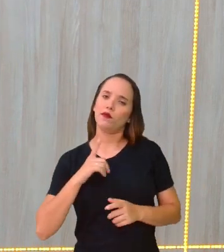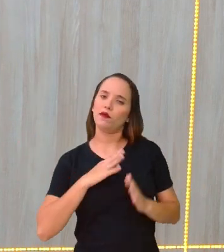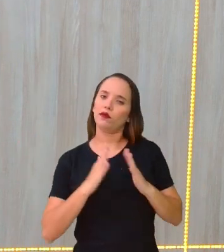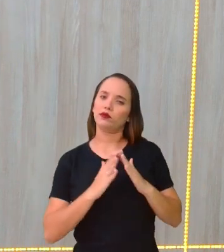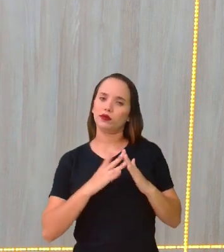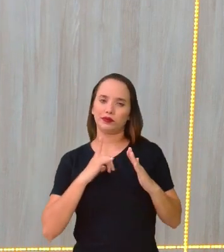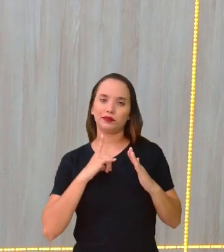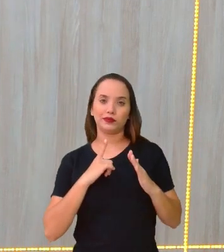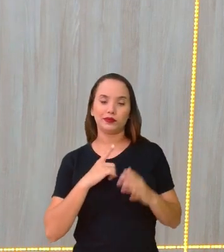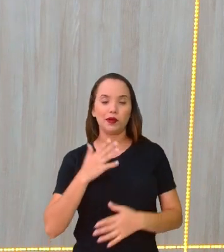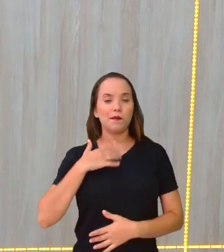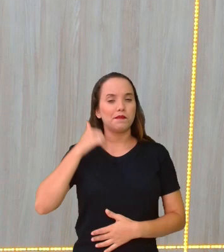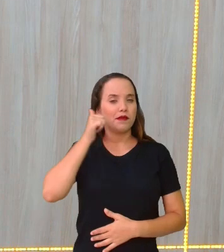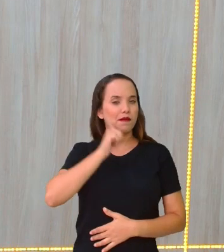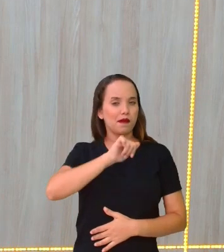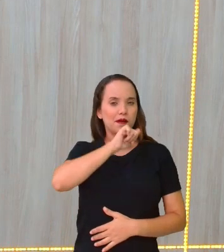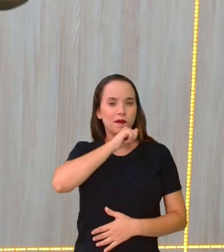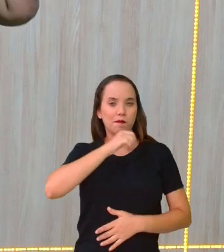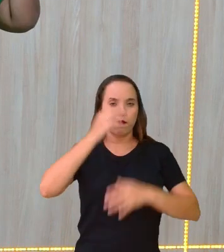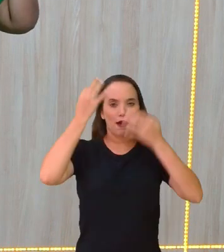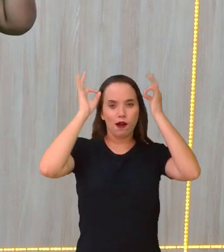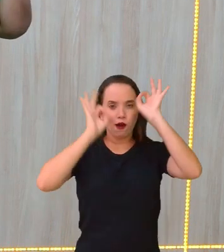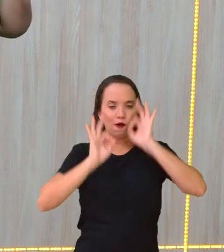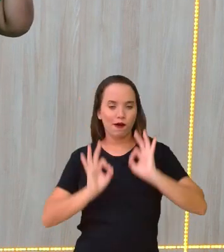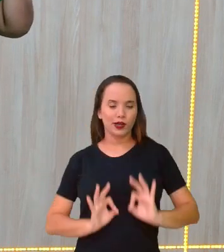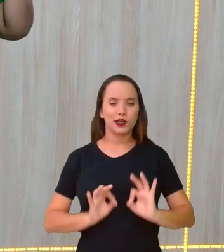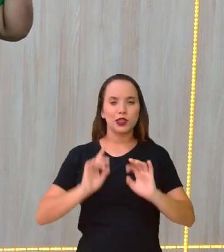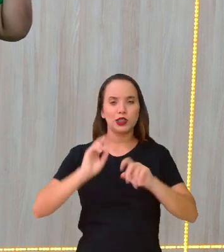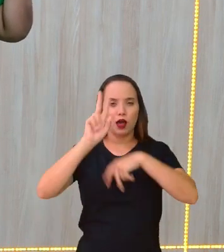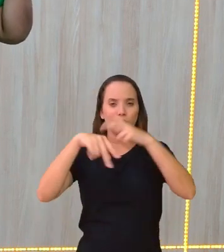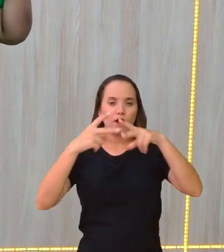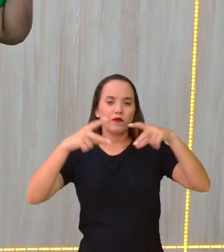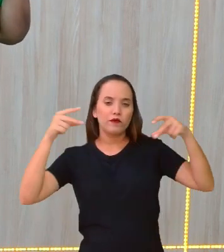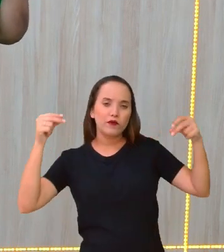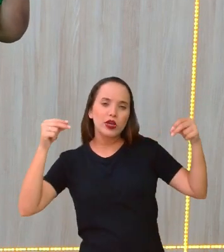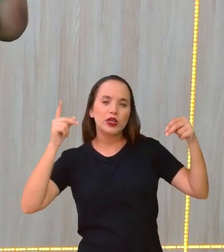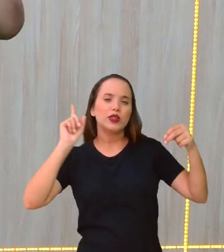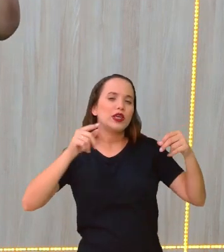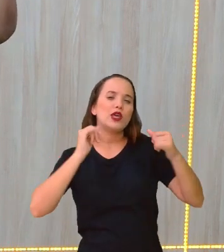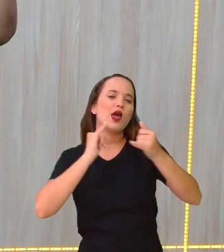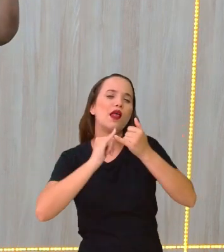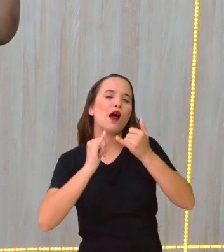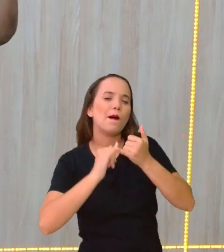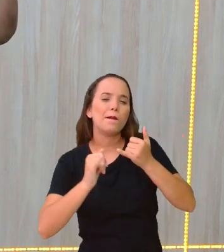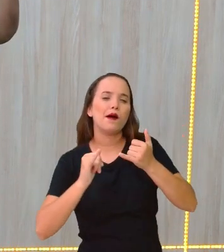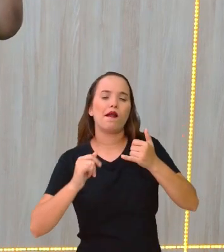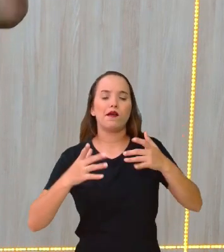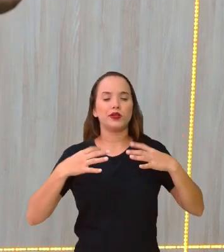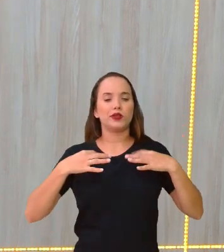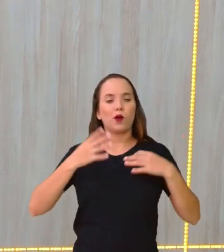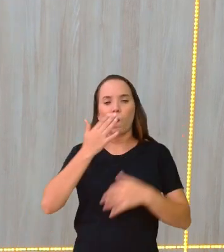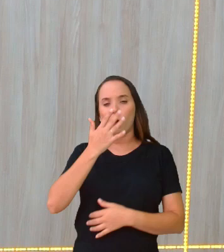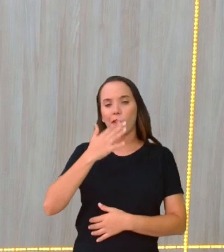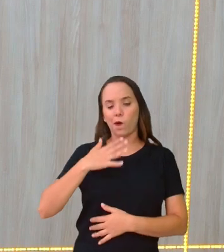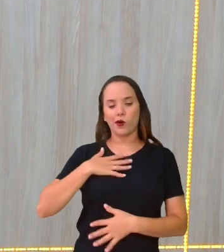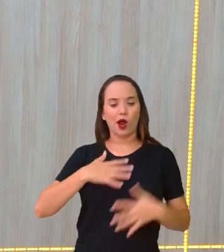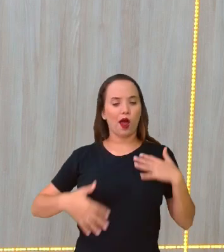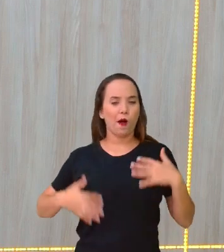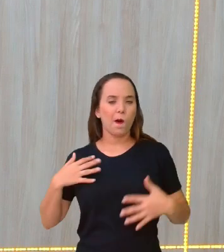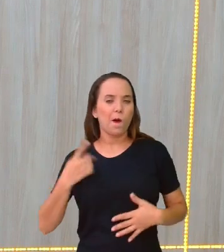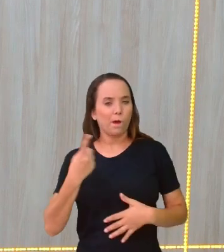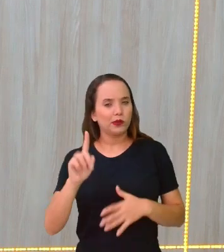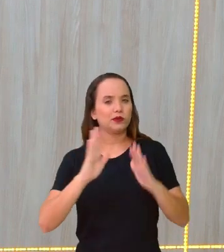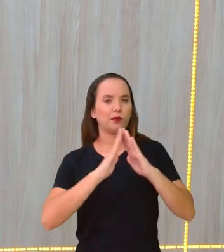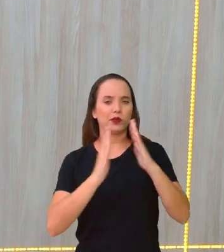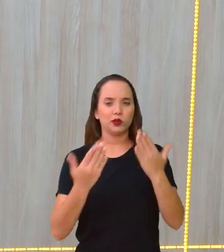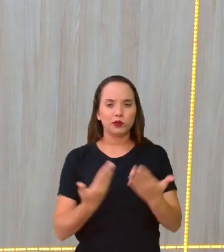colocava fitas, geralmente era da cor da farda, ou de alguma das cores da farda. Ela penteava, fazia